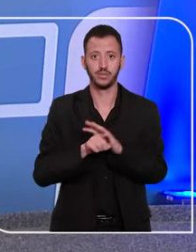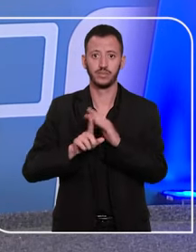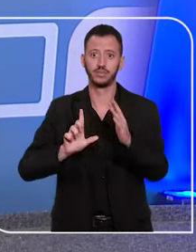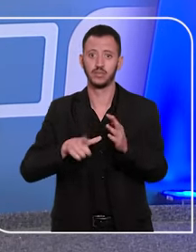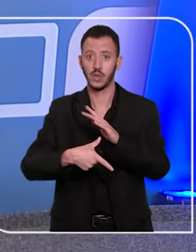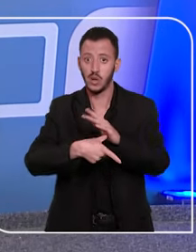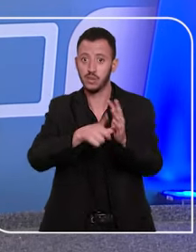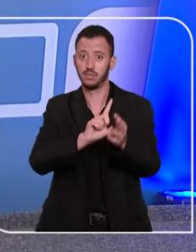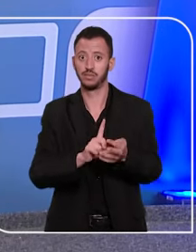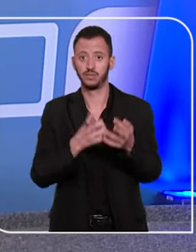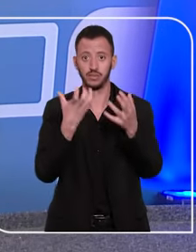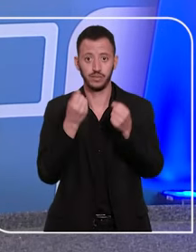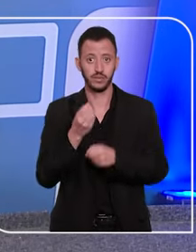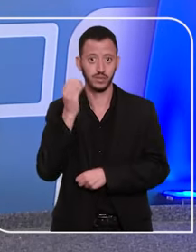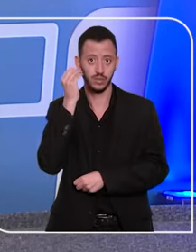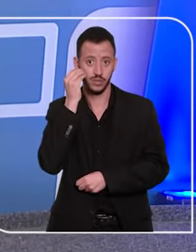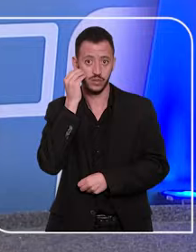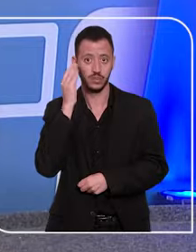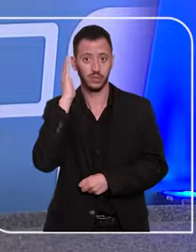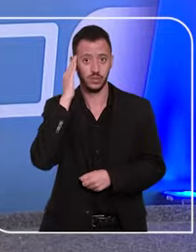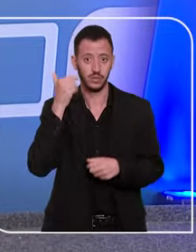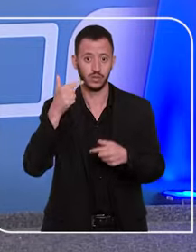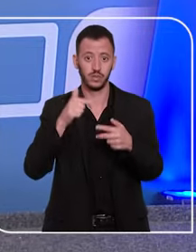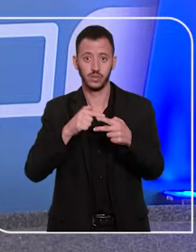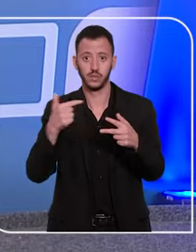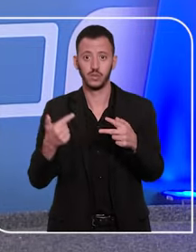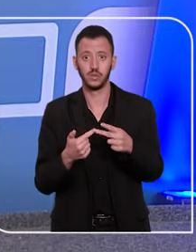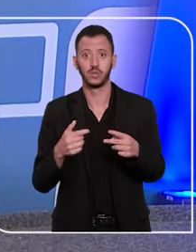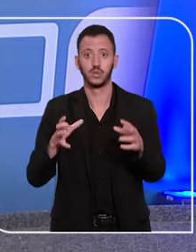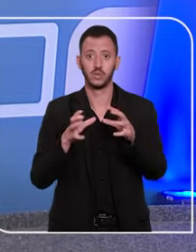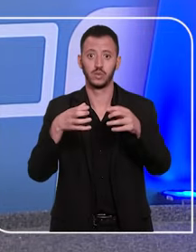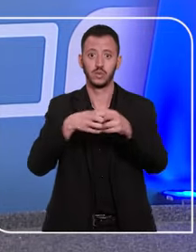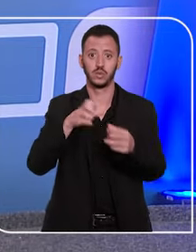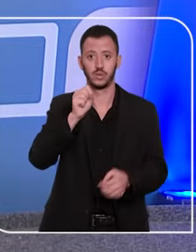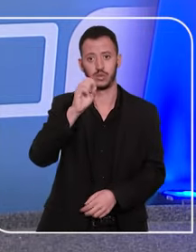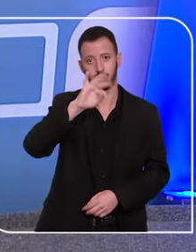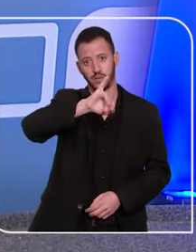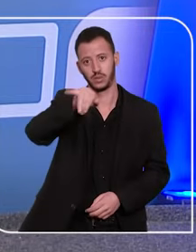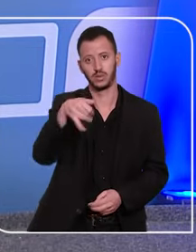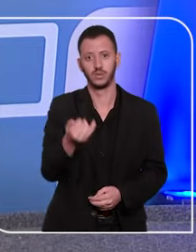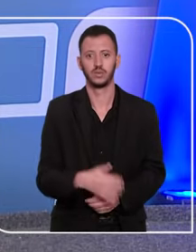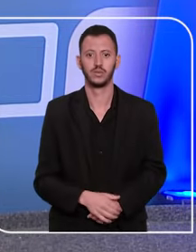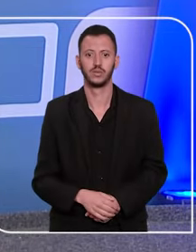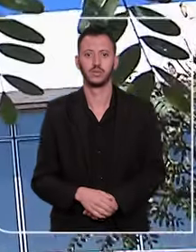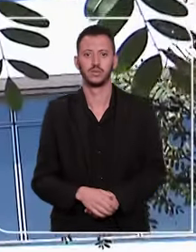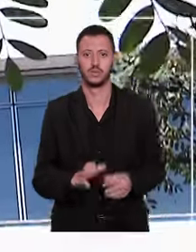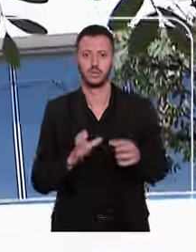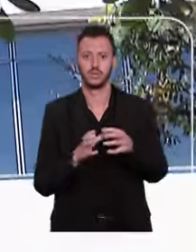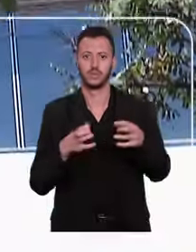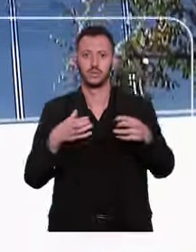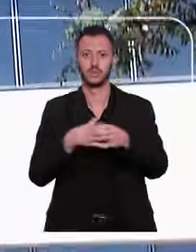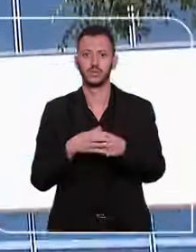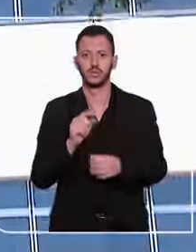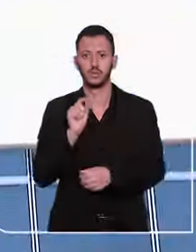periciais antecipados vamos conferir o entendimento da segunda turma do STJ o colegiado